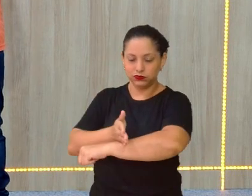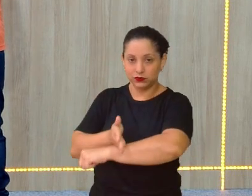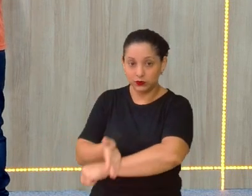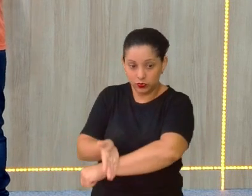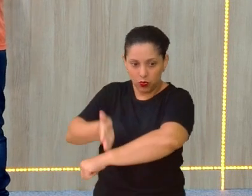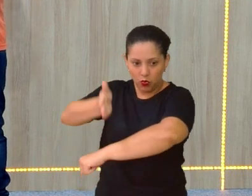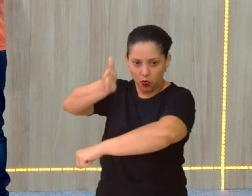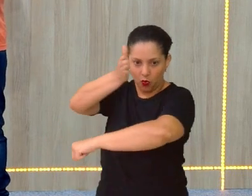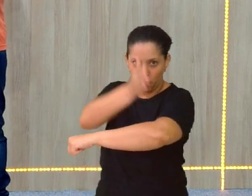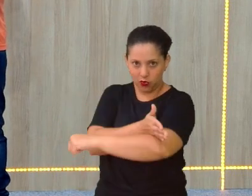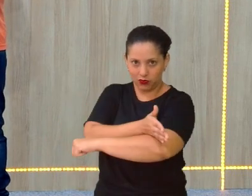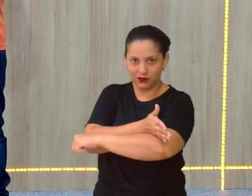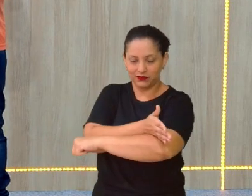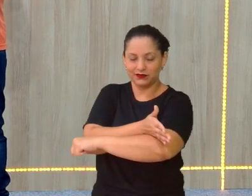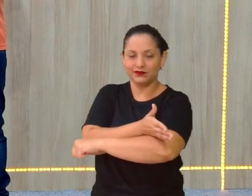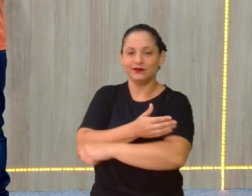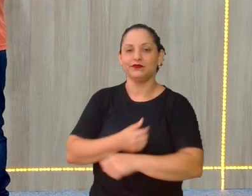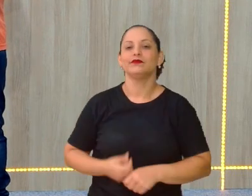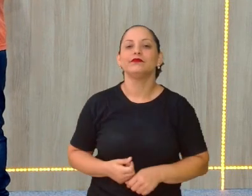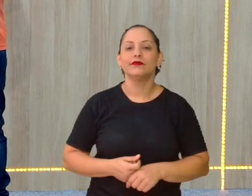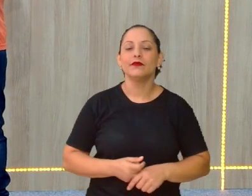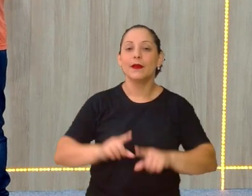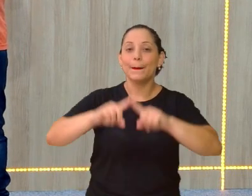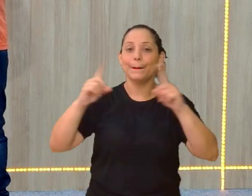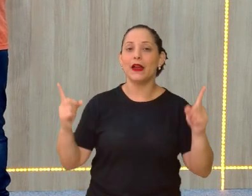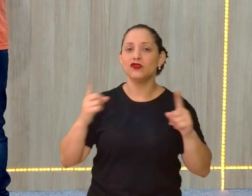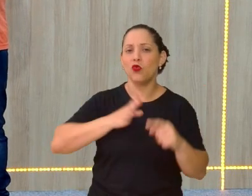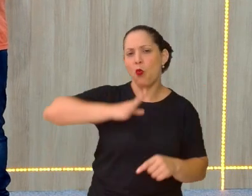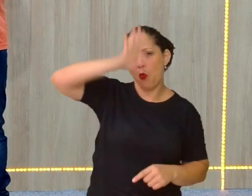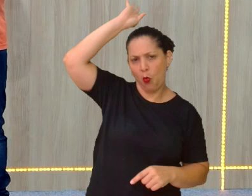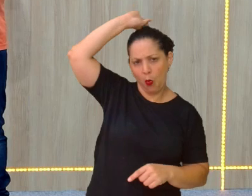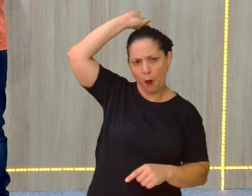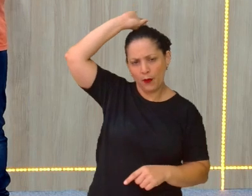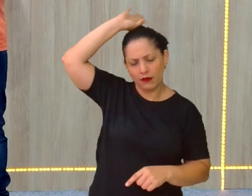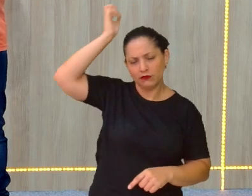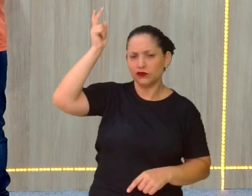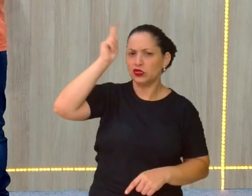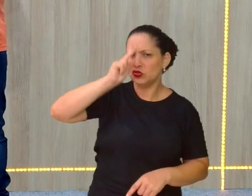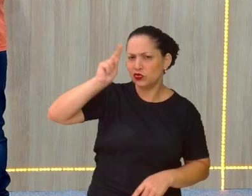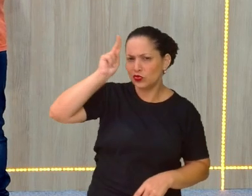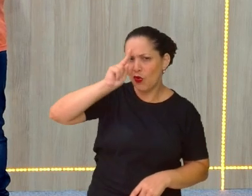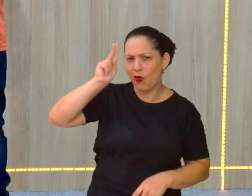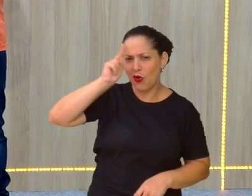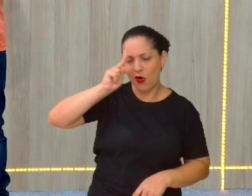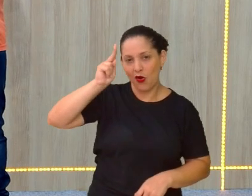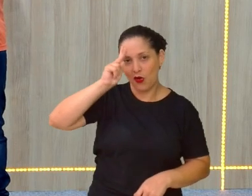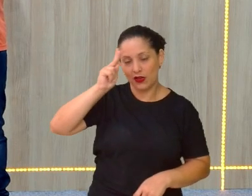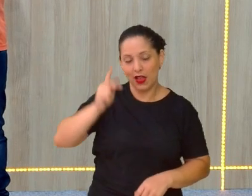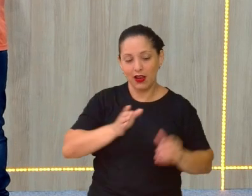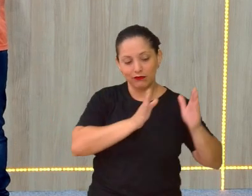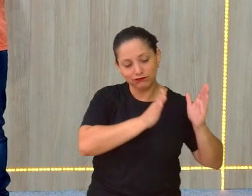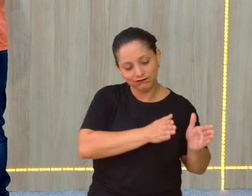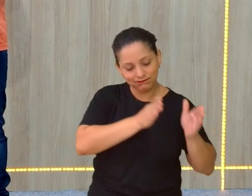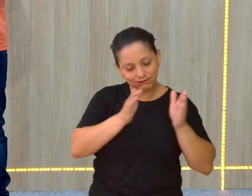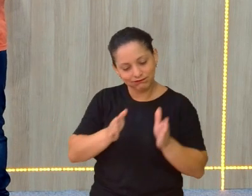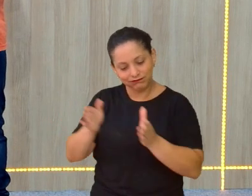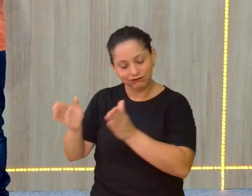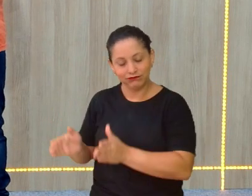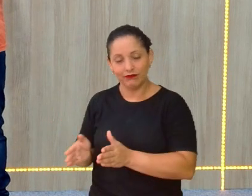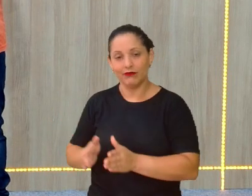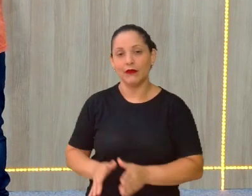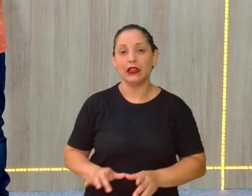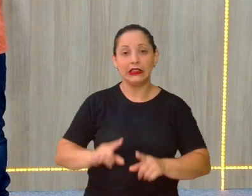aqui. Mas vejam, a história de Roma, ela vai ser dividida de acordo com o sistema de governo que vai